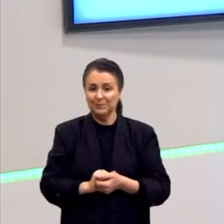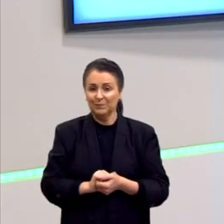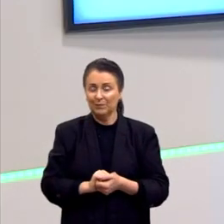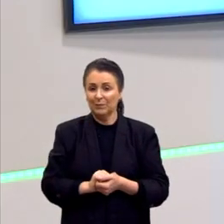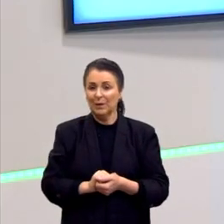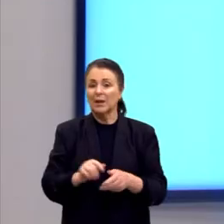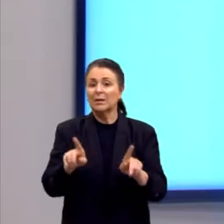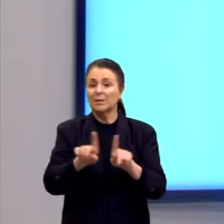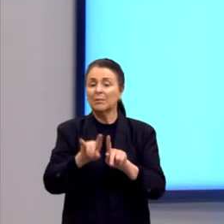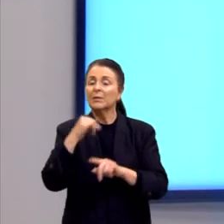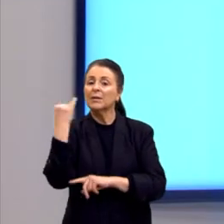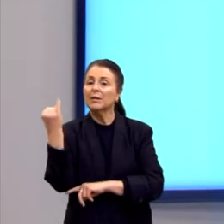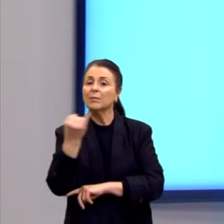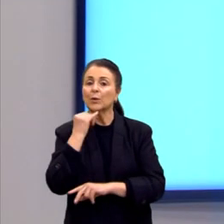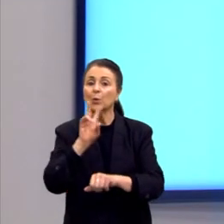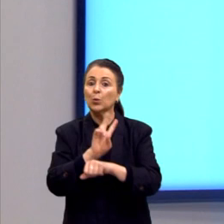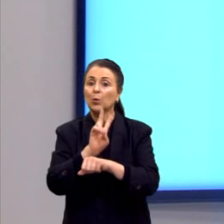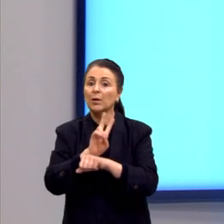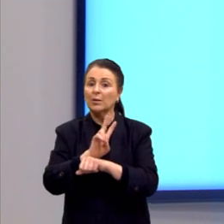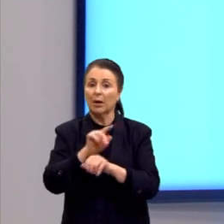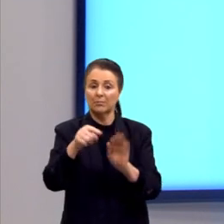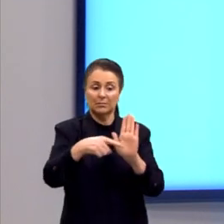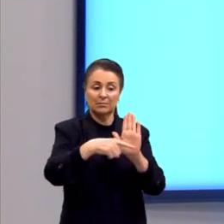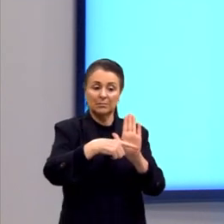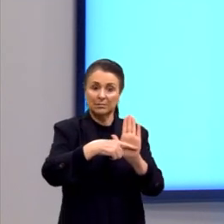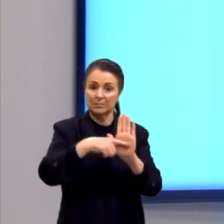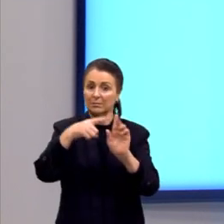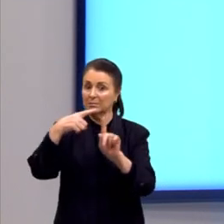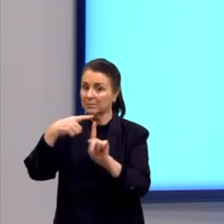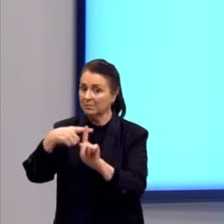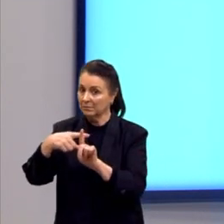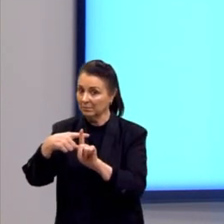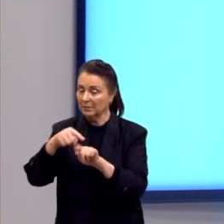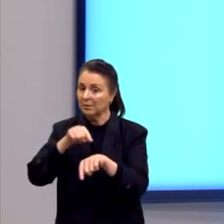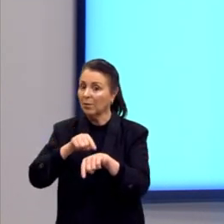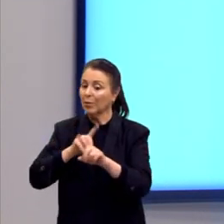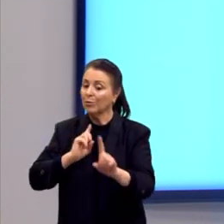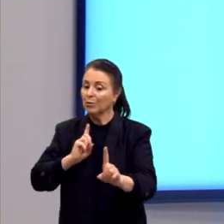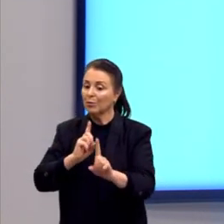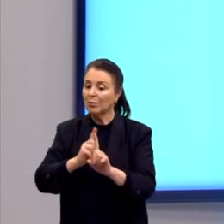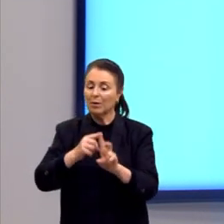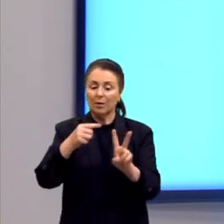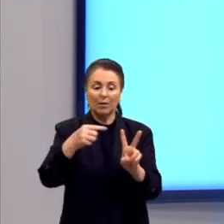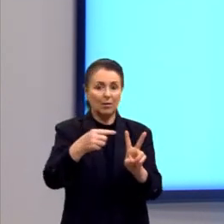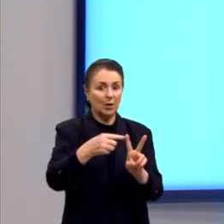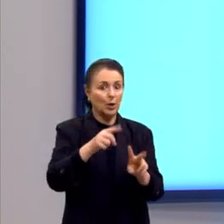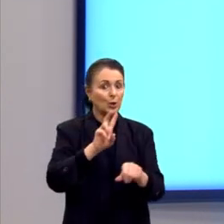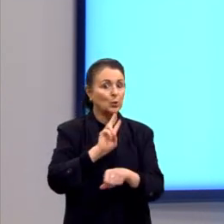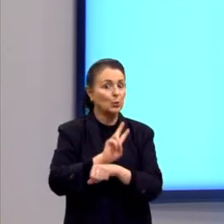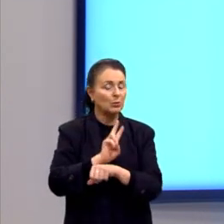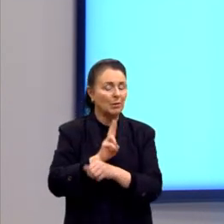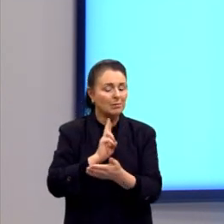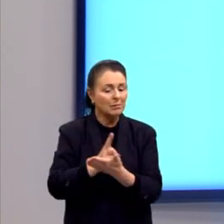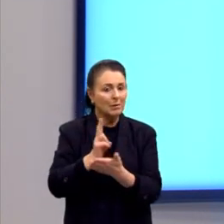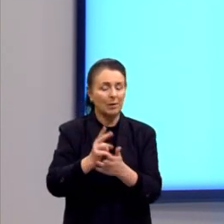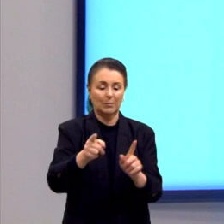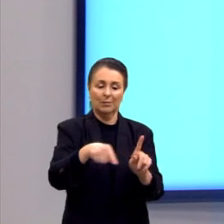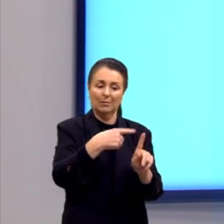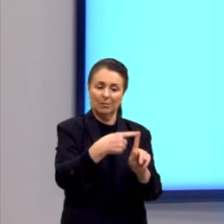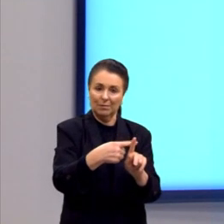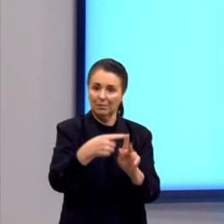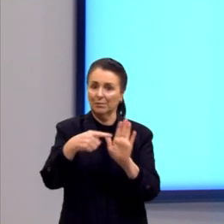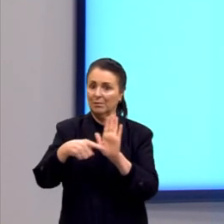outra coisa importante cuidar os sinais né Na hora de descobrir e são as raízes e os cuidados sempre dos